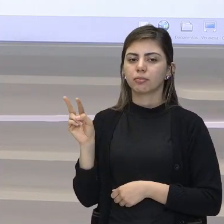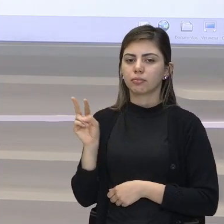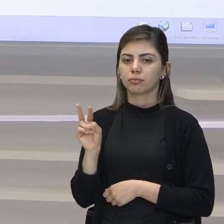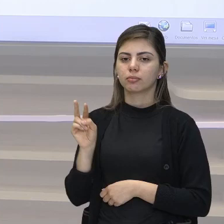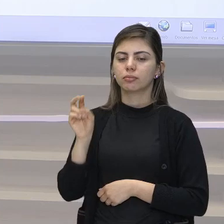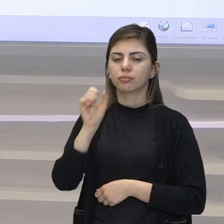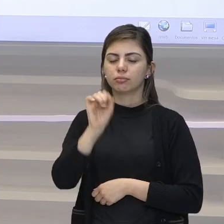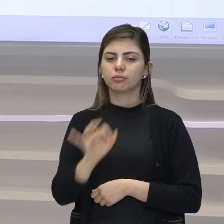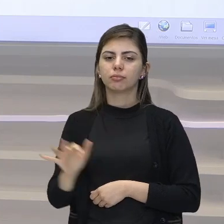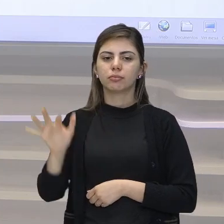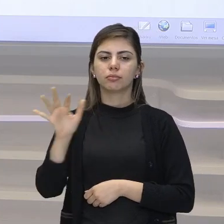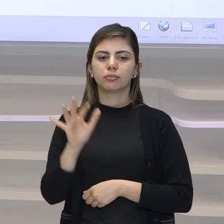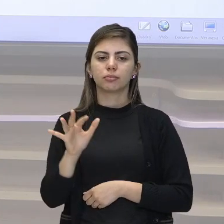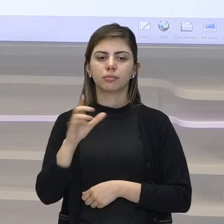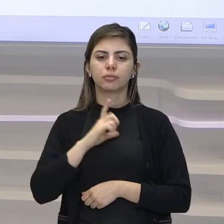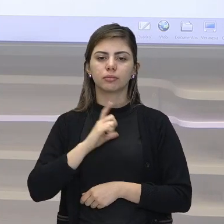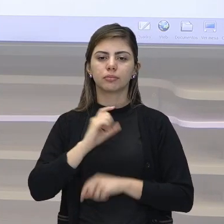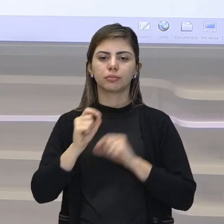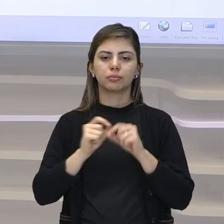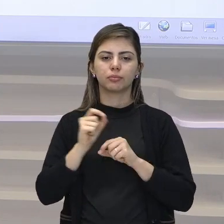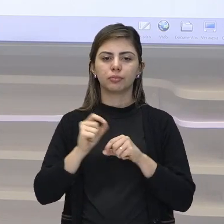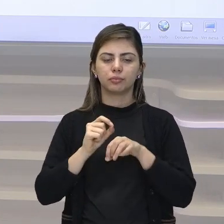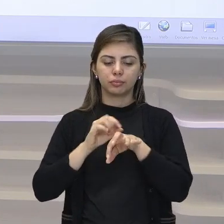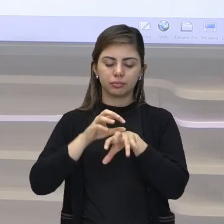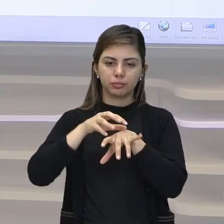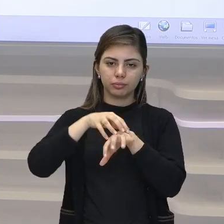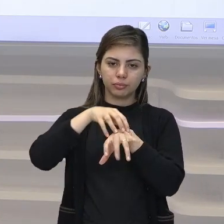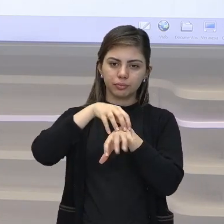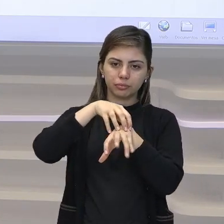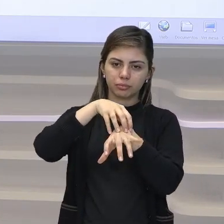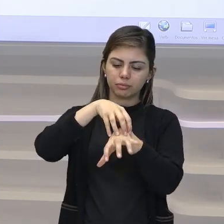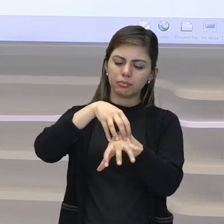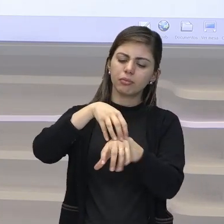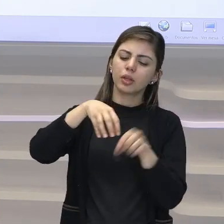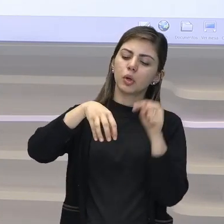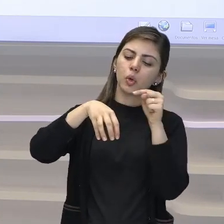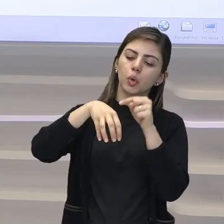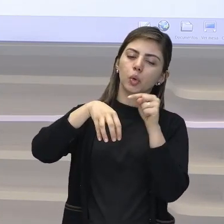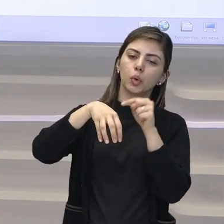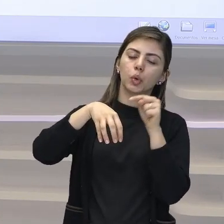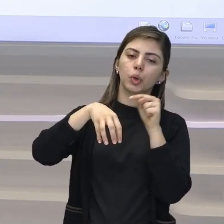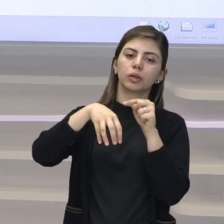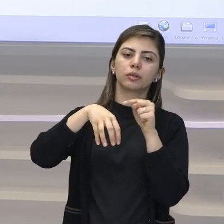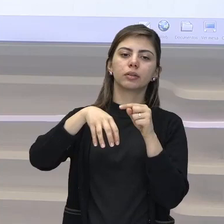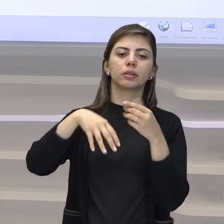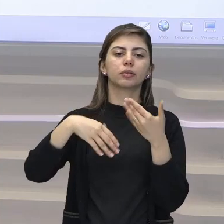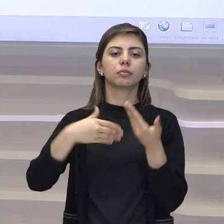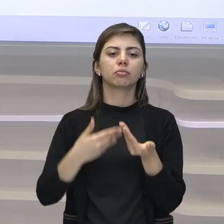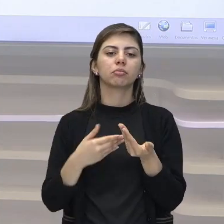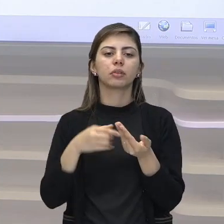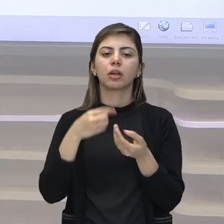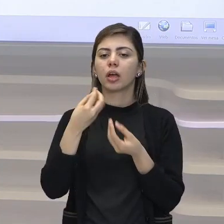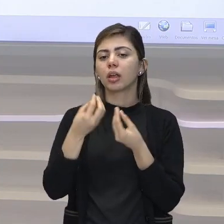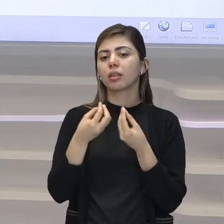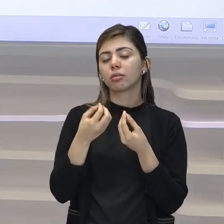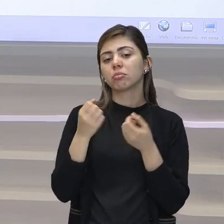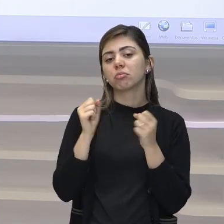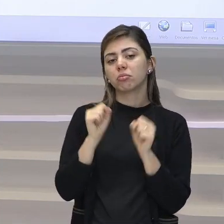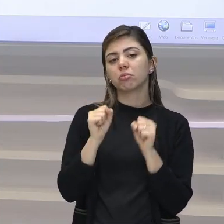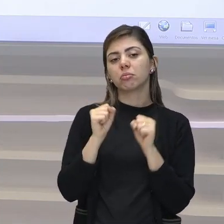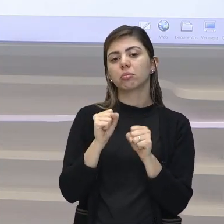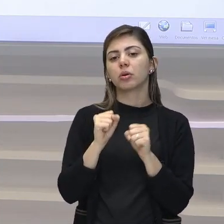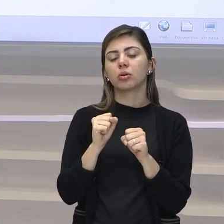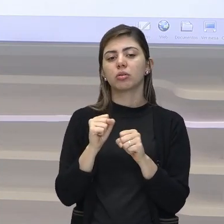da nossa imagem com uma anêmona em cima dele, né? E aí eles ficam lá,